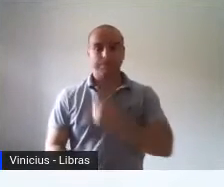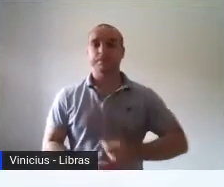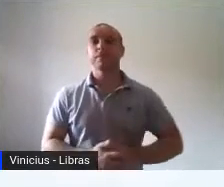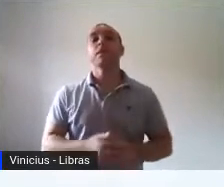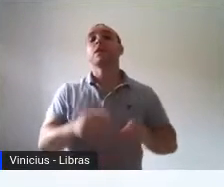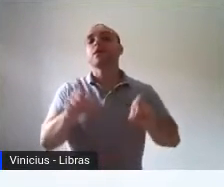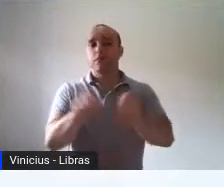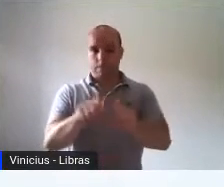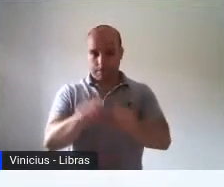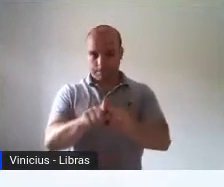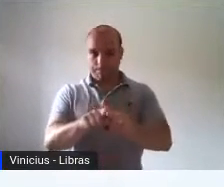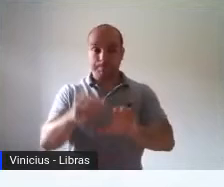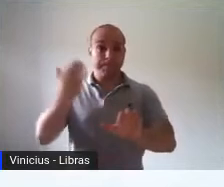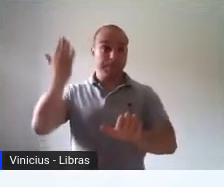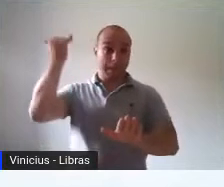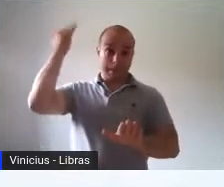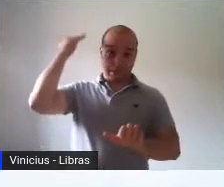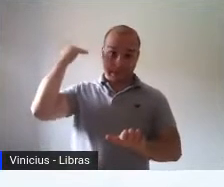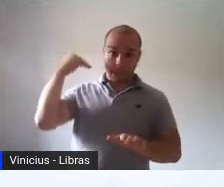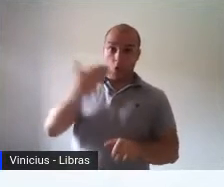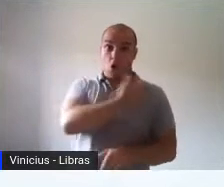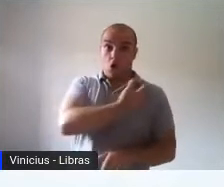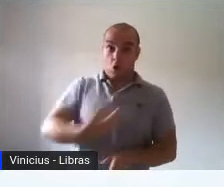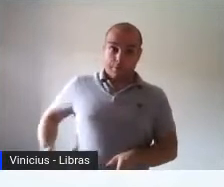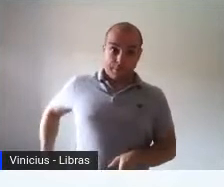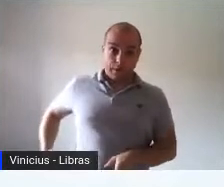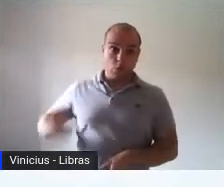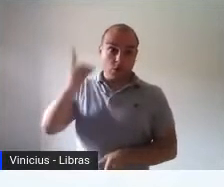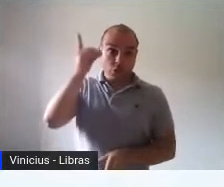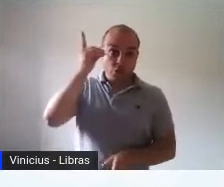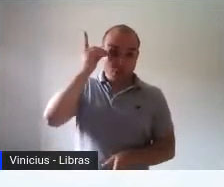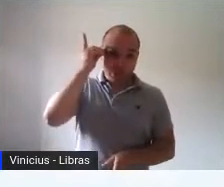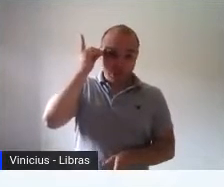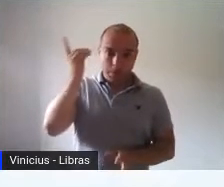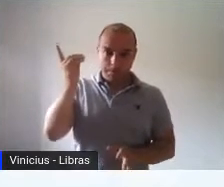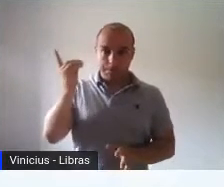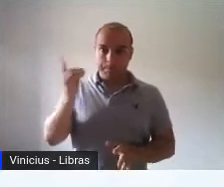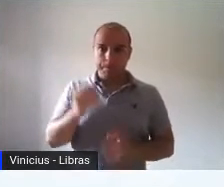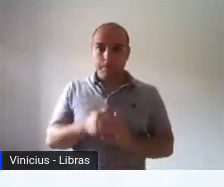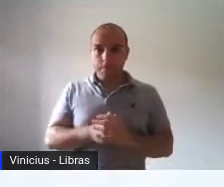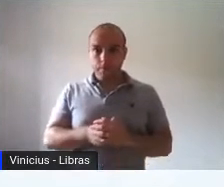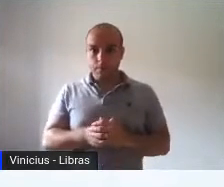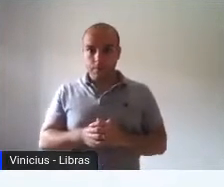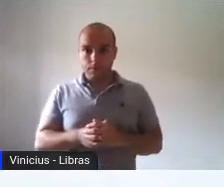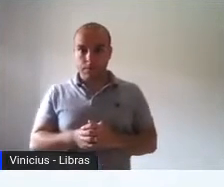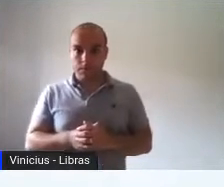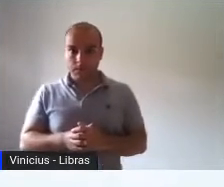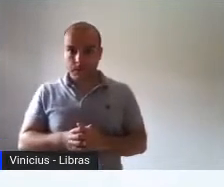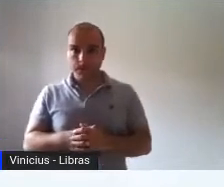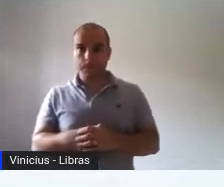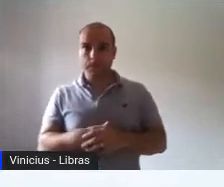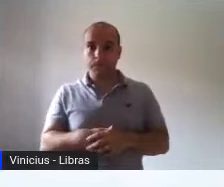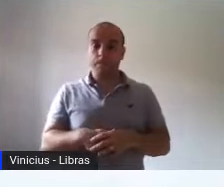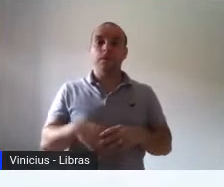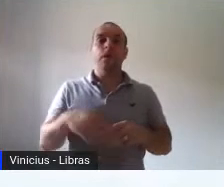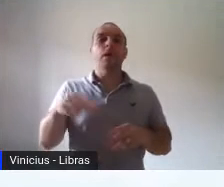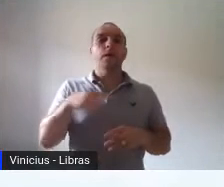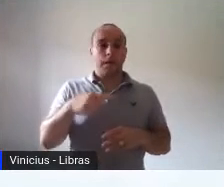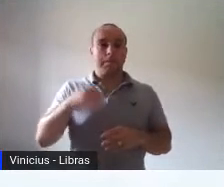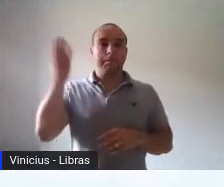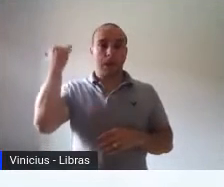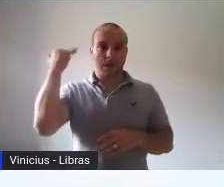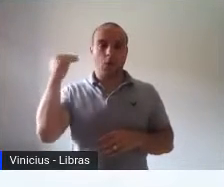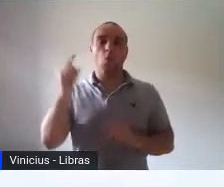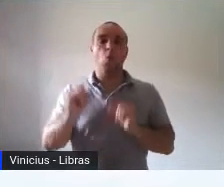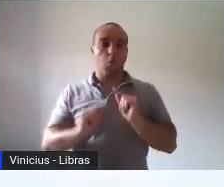deixava armazenado para utilizar quando houvesse uma crise, uma falta de abastecimento, um aumento do preço, para jogar o produto no mercado para reduzir o preço. O